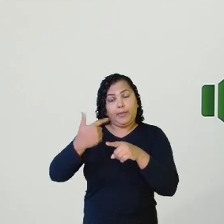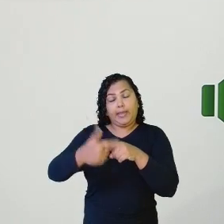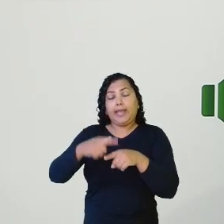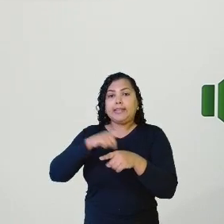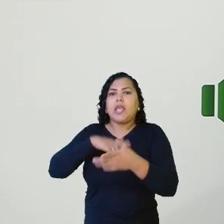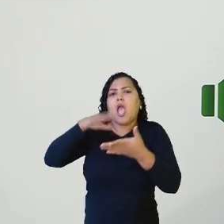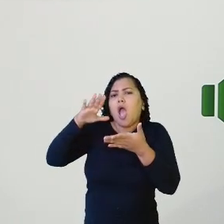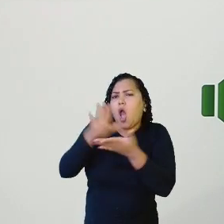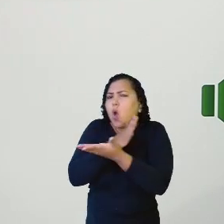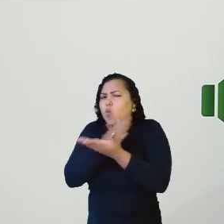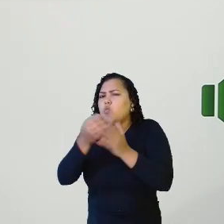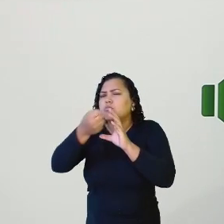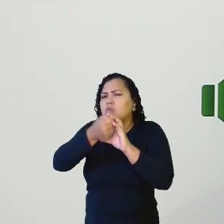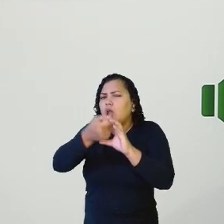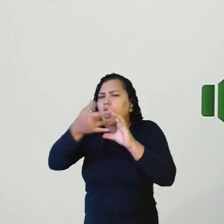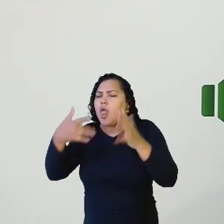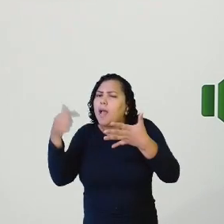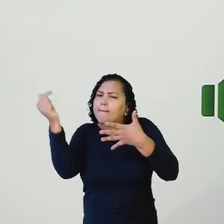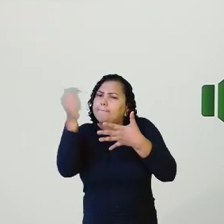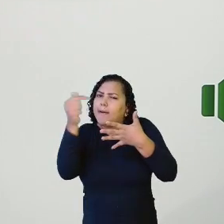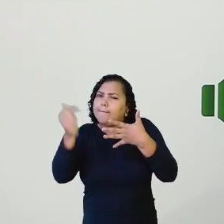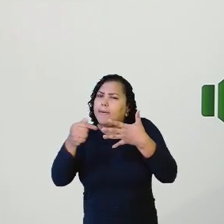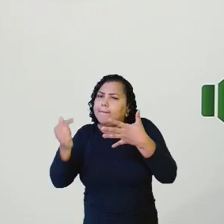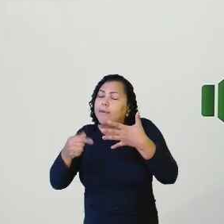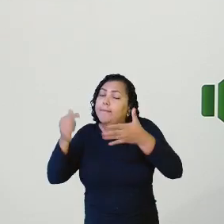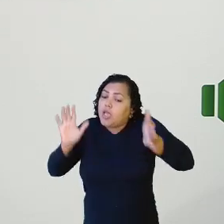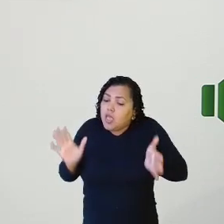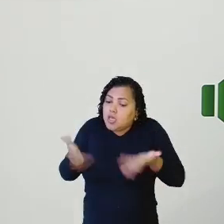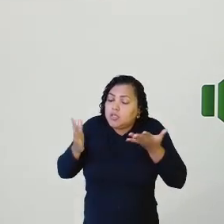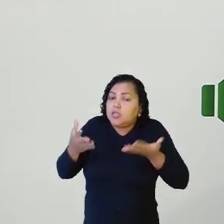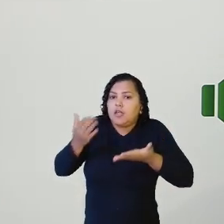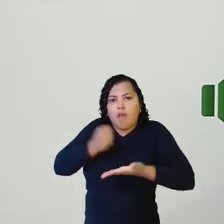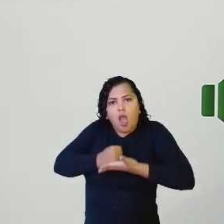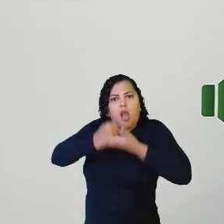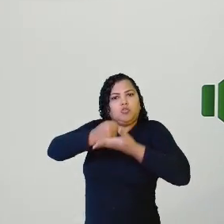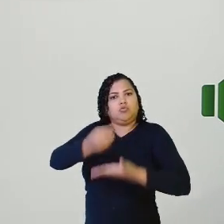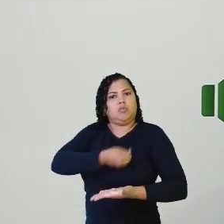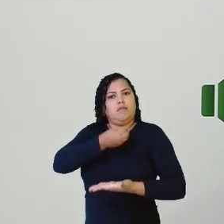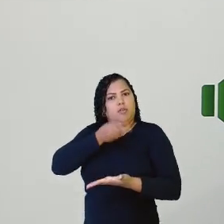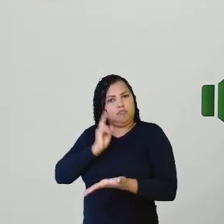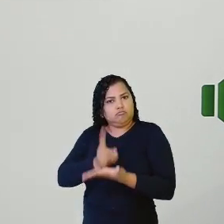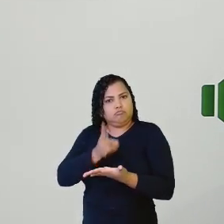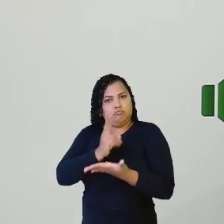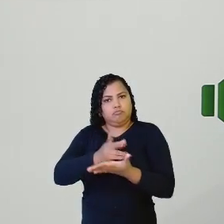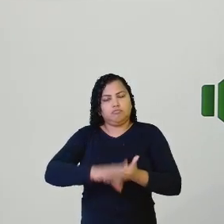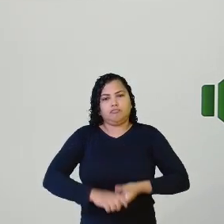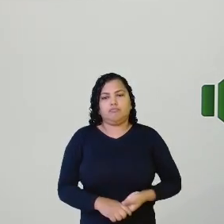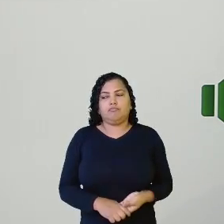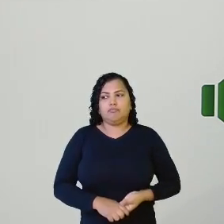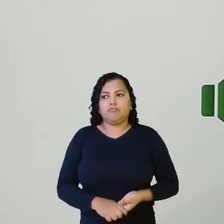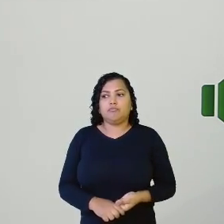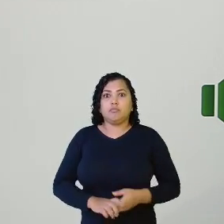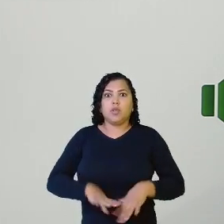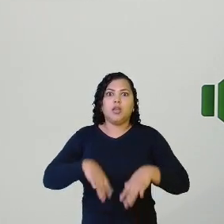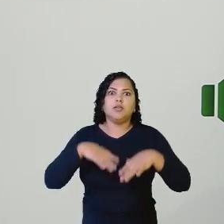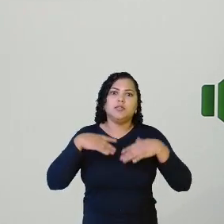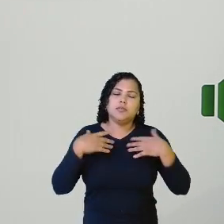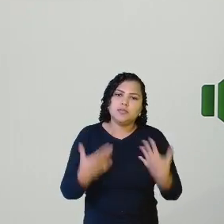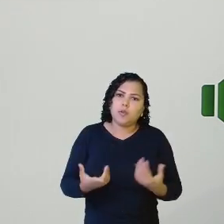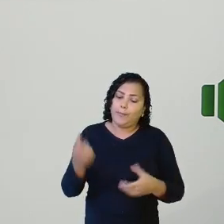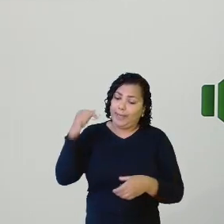alguns elementos que favorecem esta vida. Então, a vida no planeta